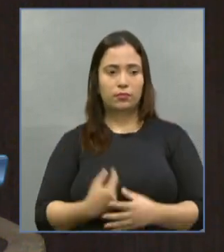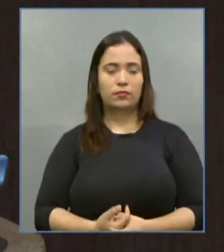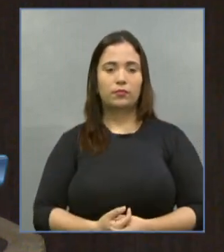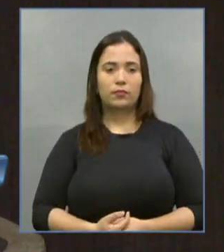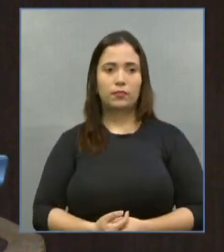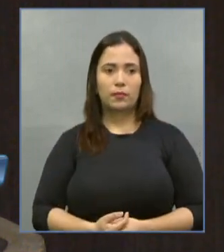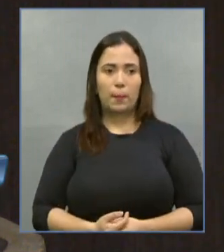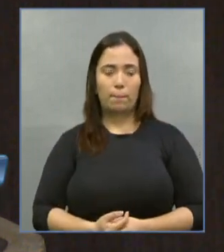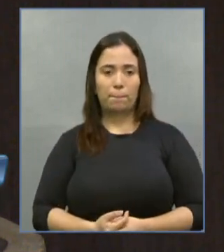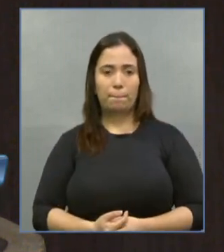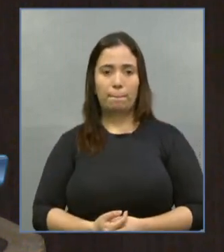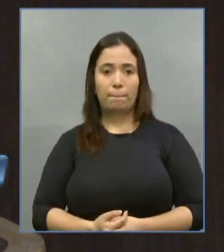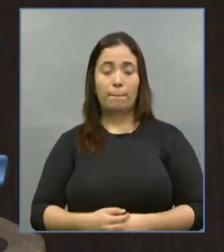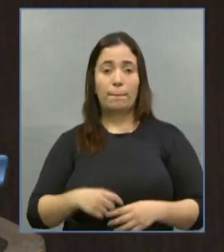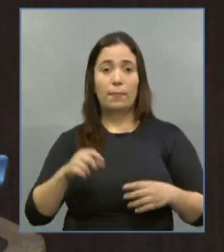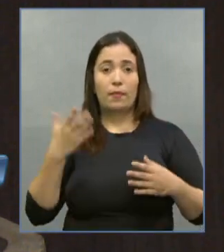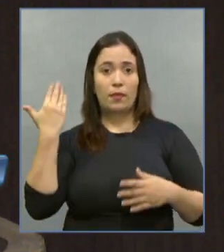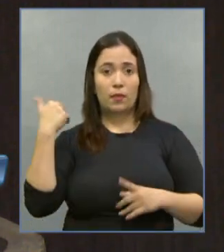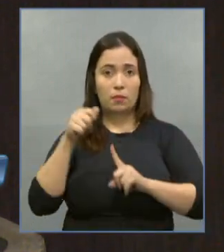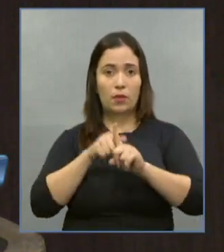outubro. Repito,